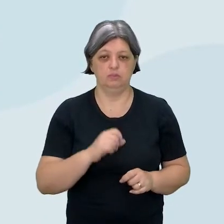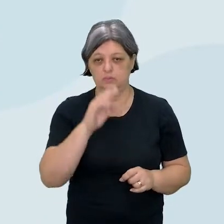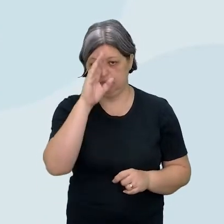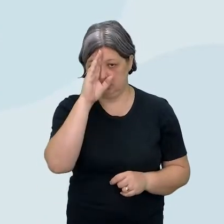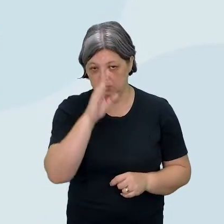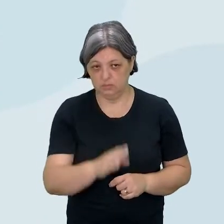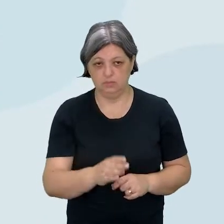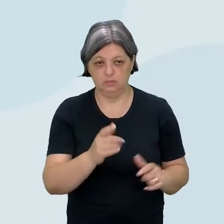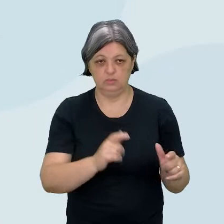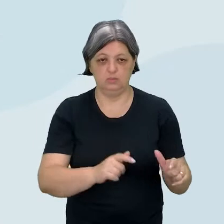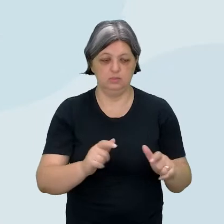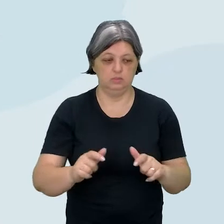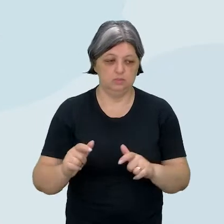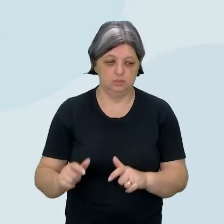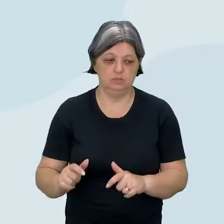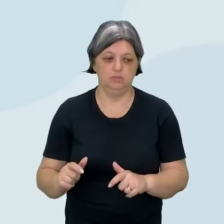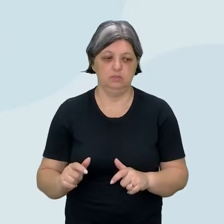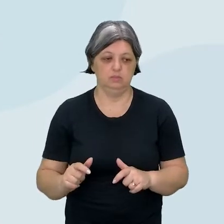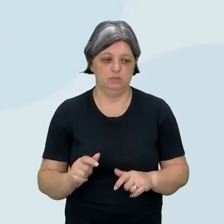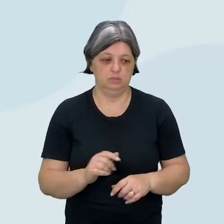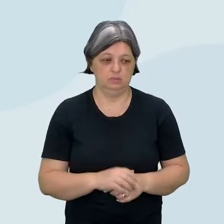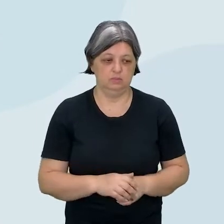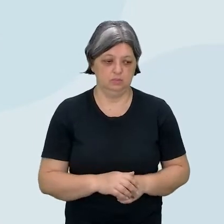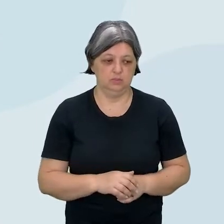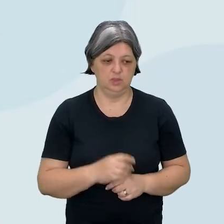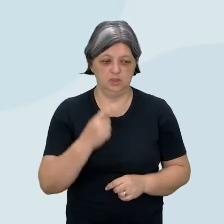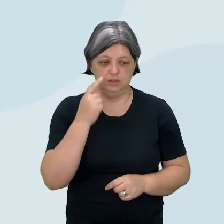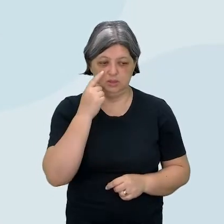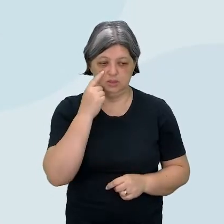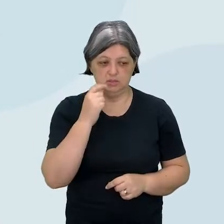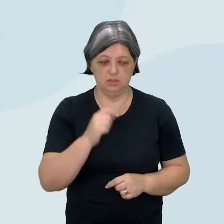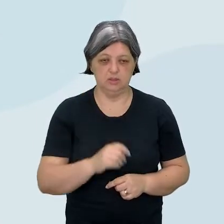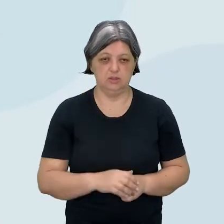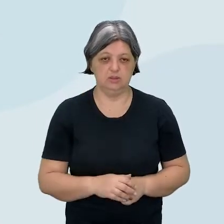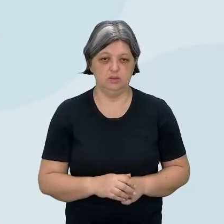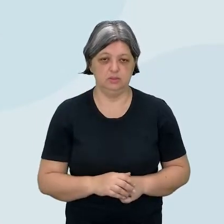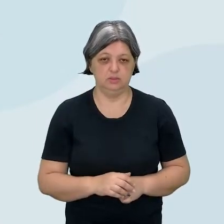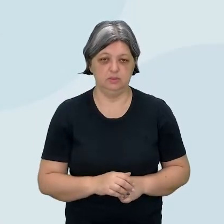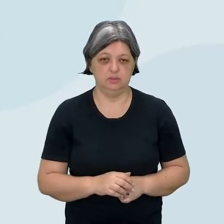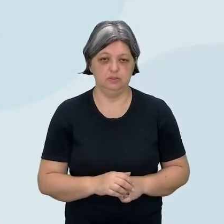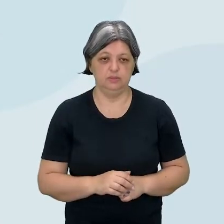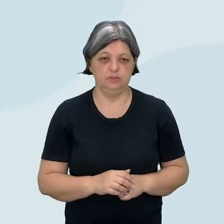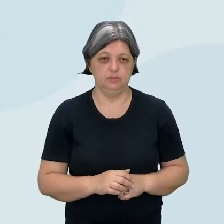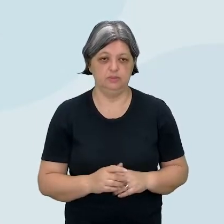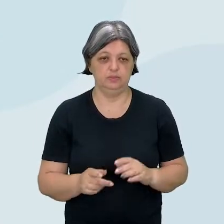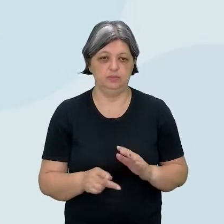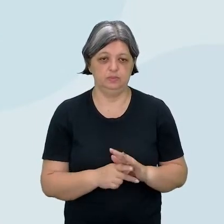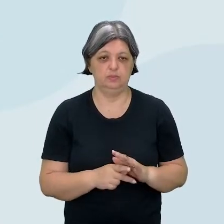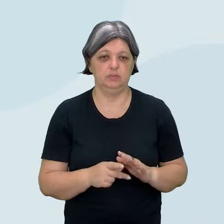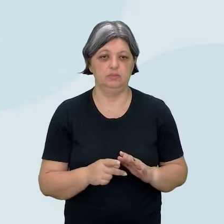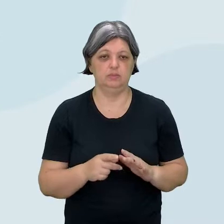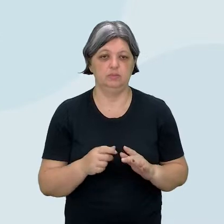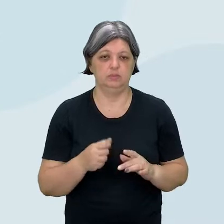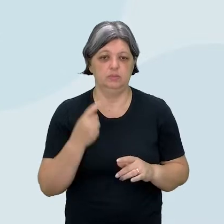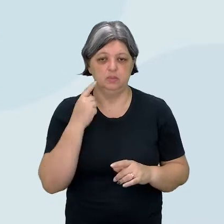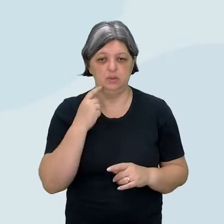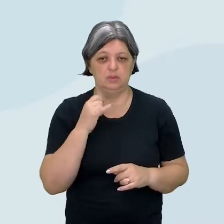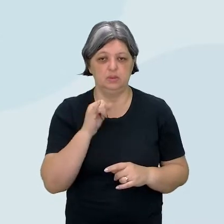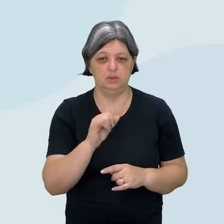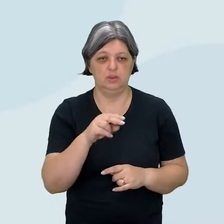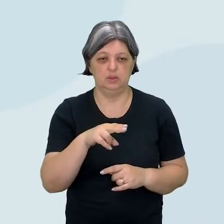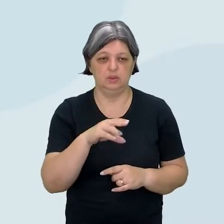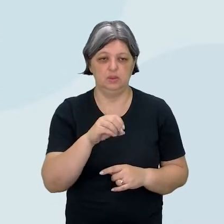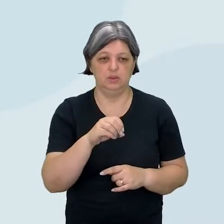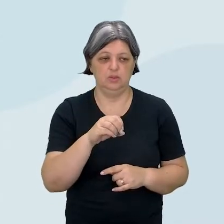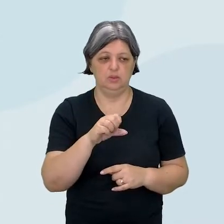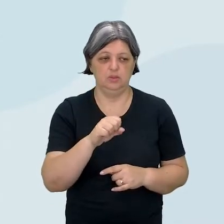em locais que foram previamente desocupados, que são considerados inóspitos. Quando eu chamo um